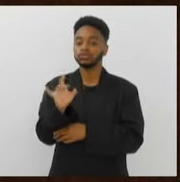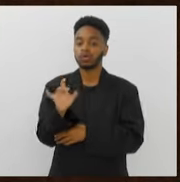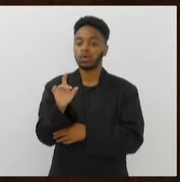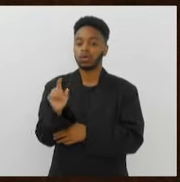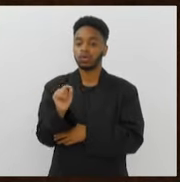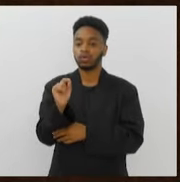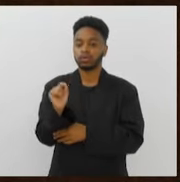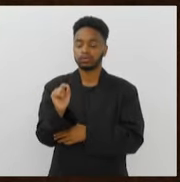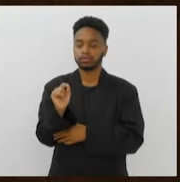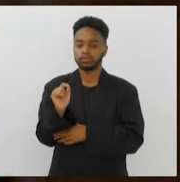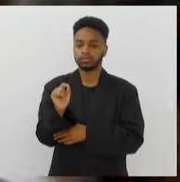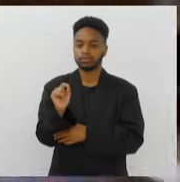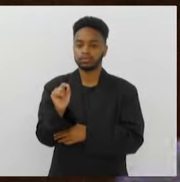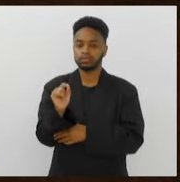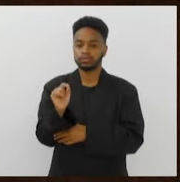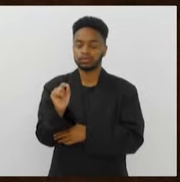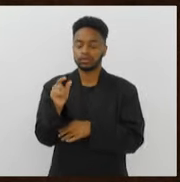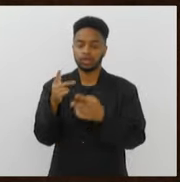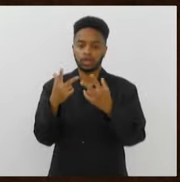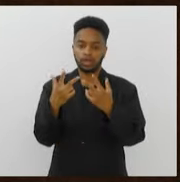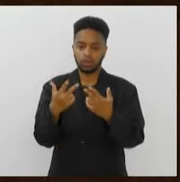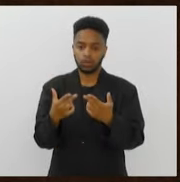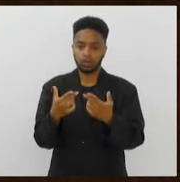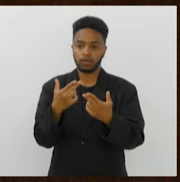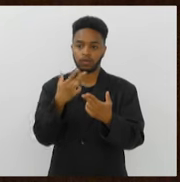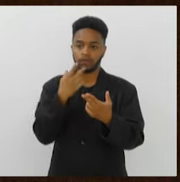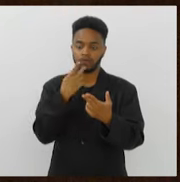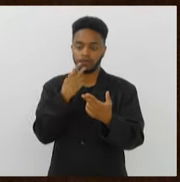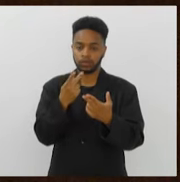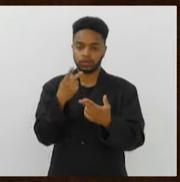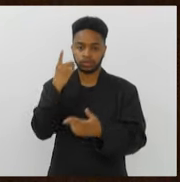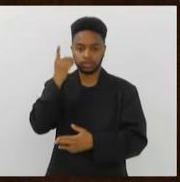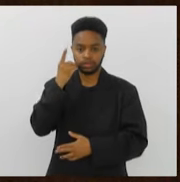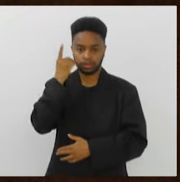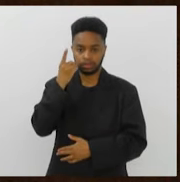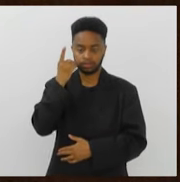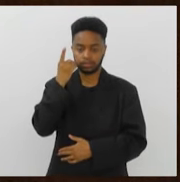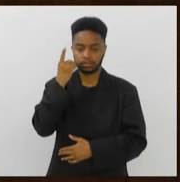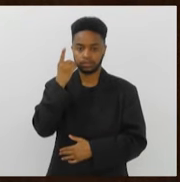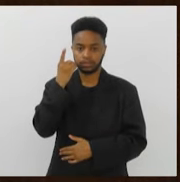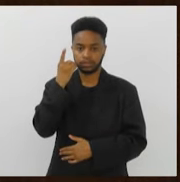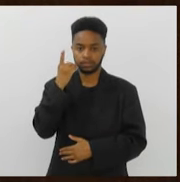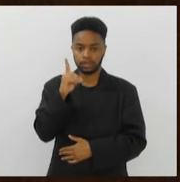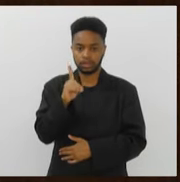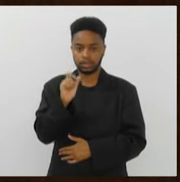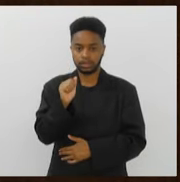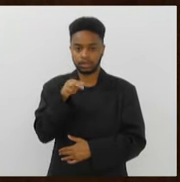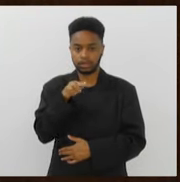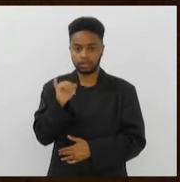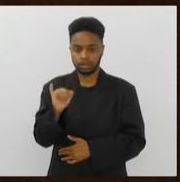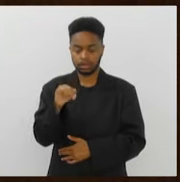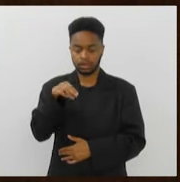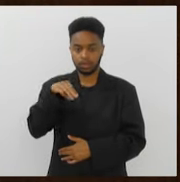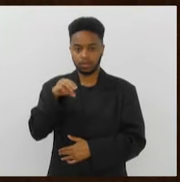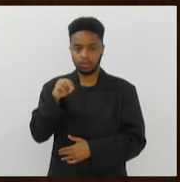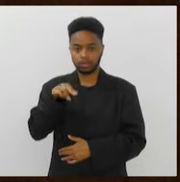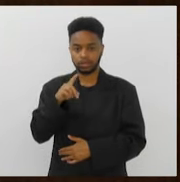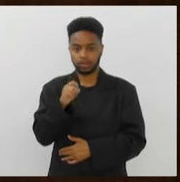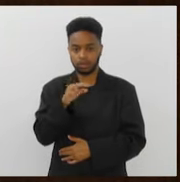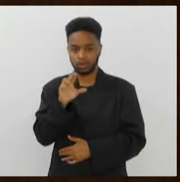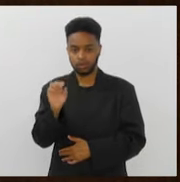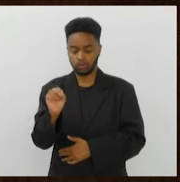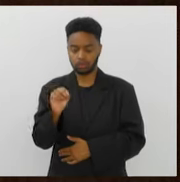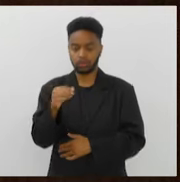levantar, como levantou a deputada Dani Monteiro, o seguinte: